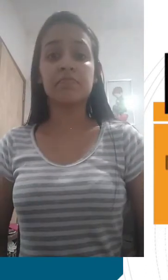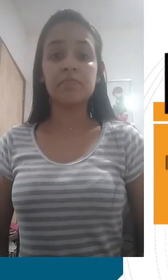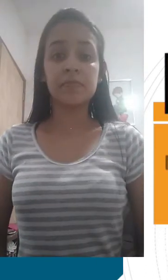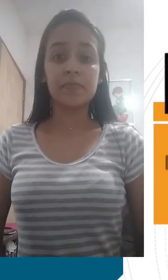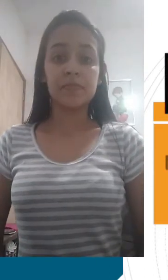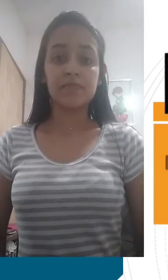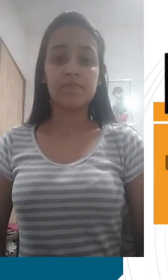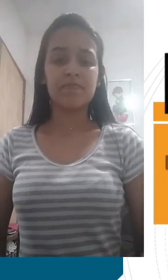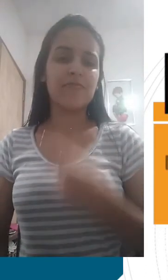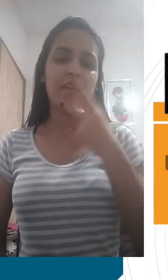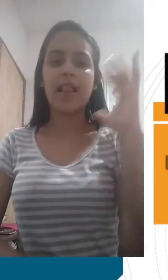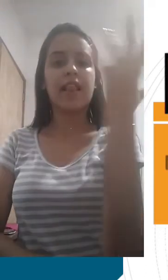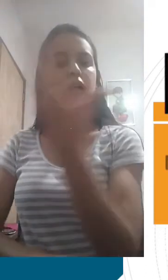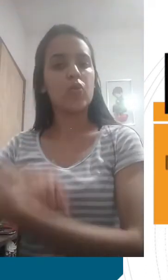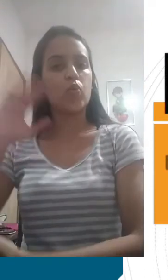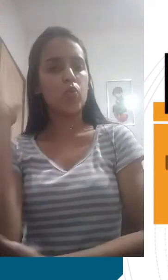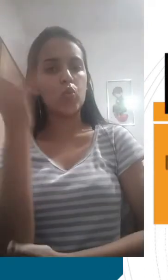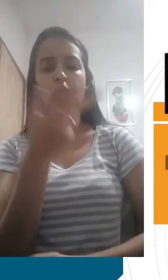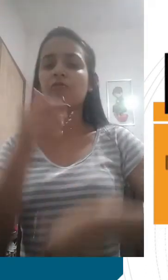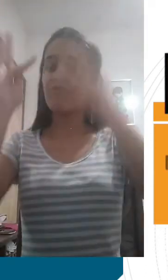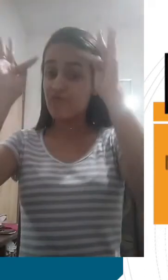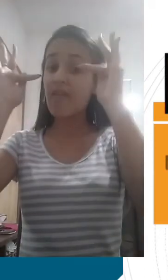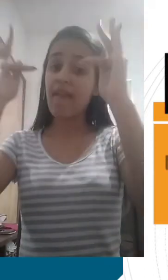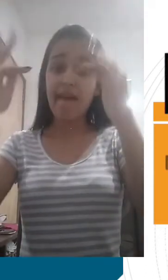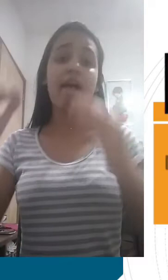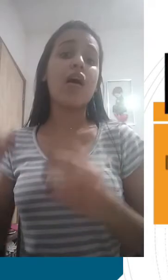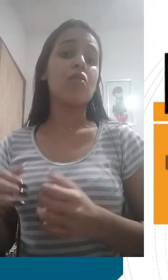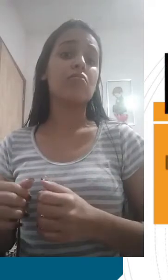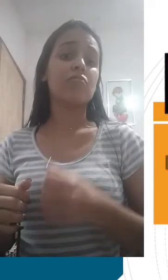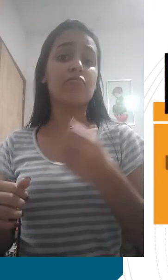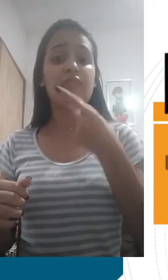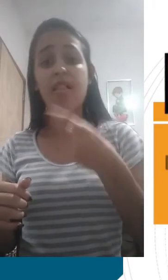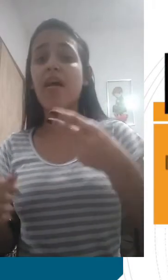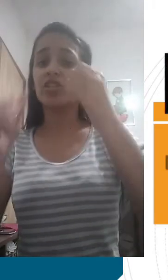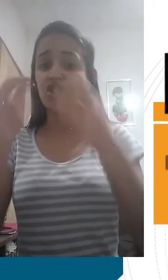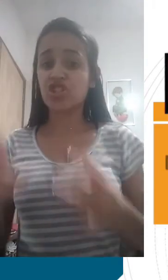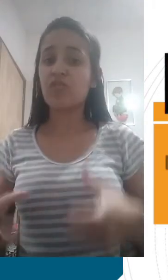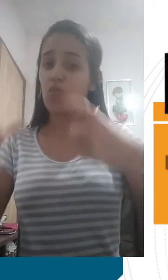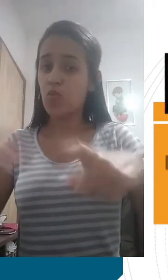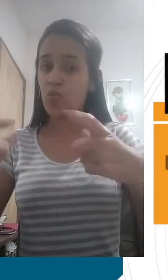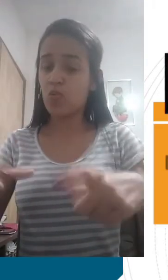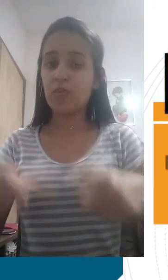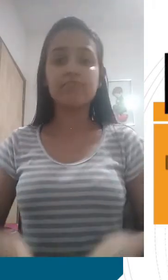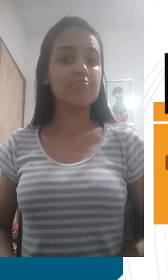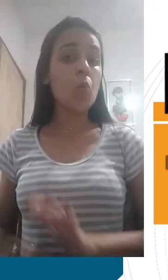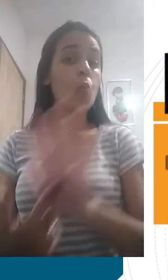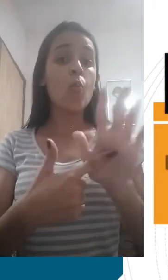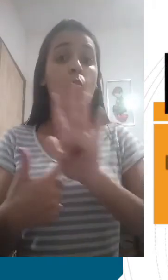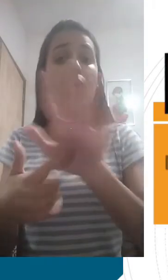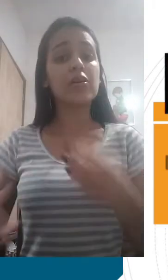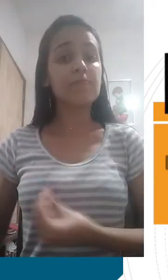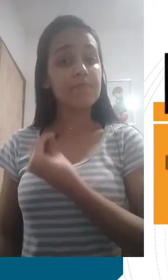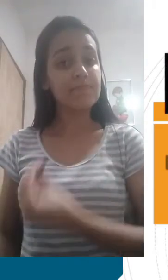pela natureza, fidelidade aos ambientes retratados, observação da vida por